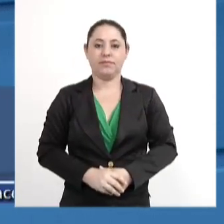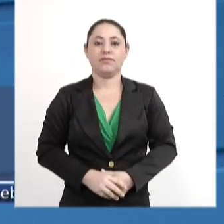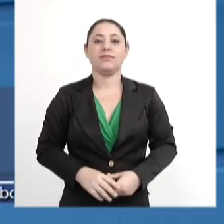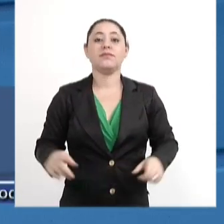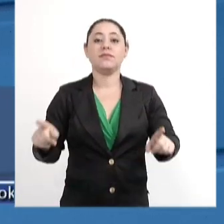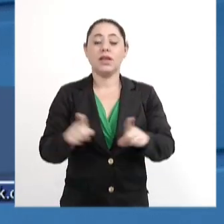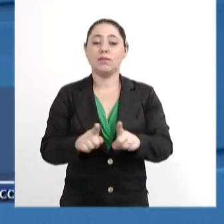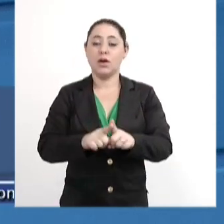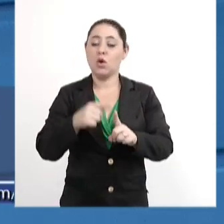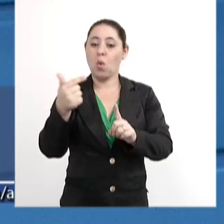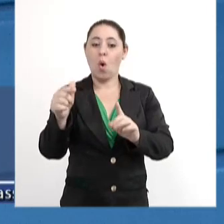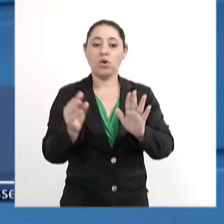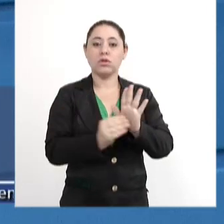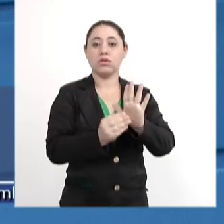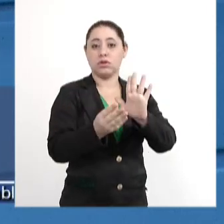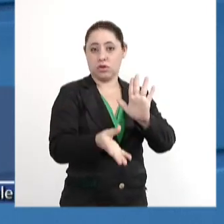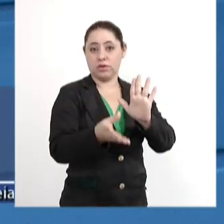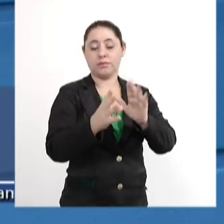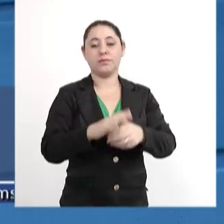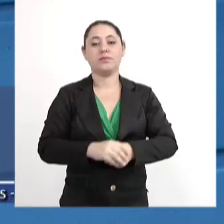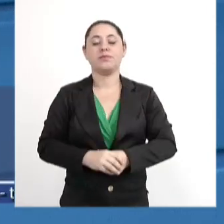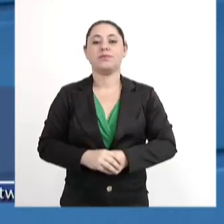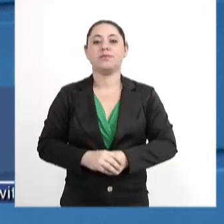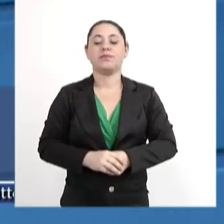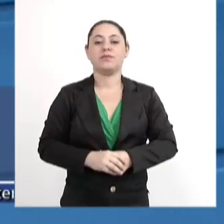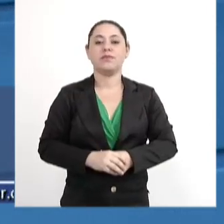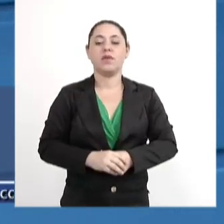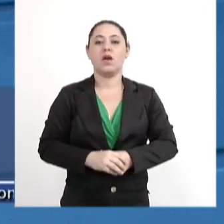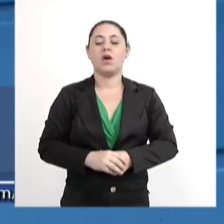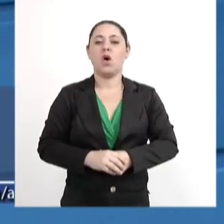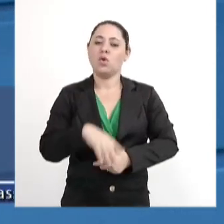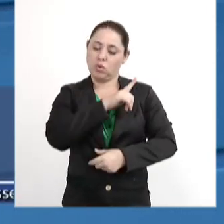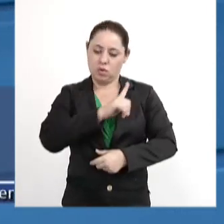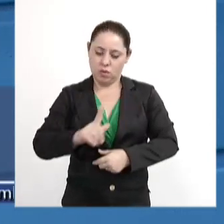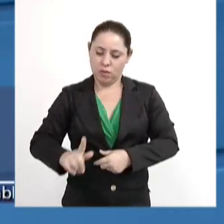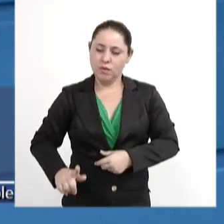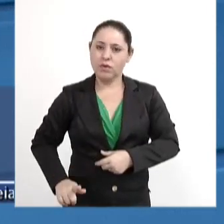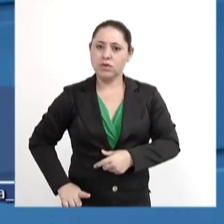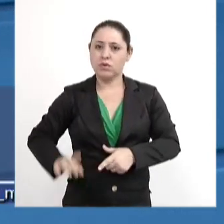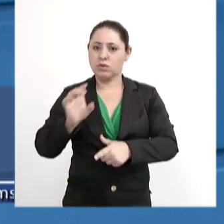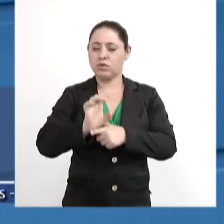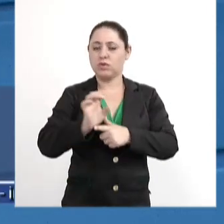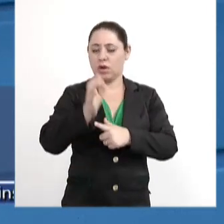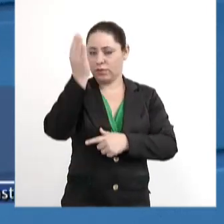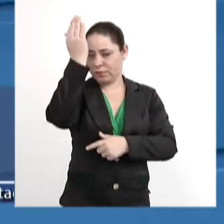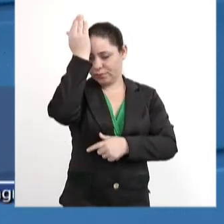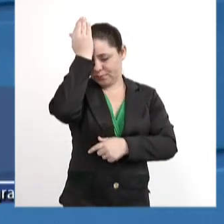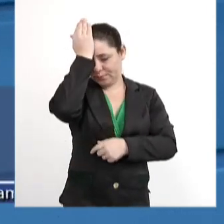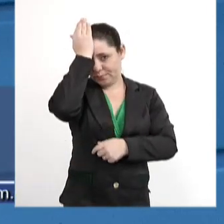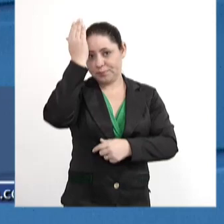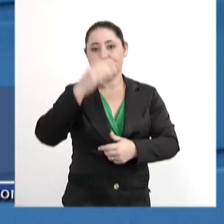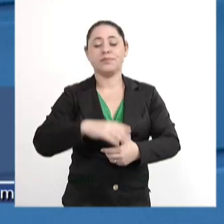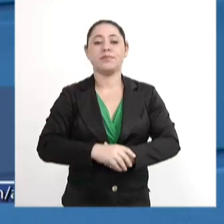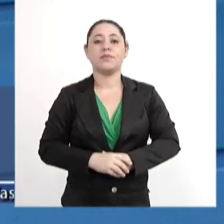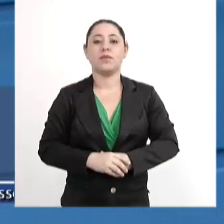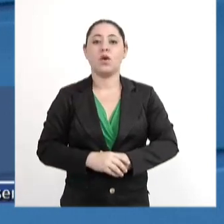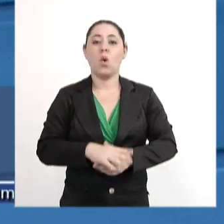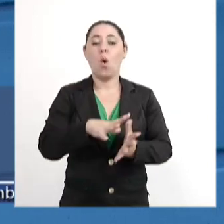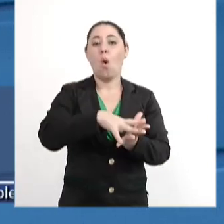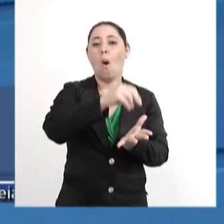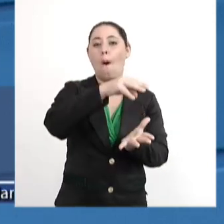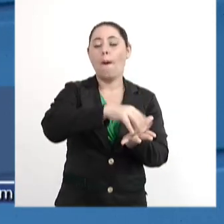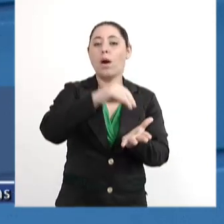Também uma outra indicação ao excelentíssimo senhor governador do estado, Reinaldo Zambuja, com cópia